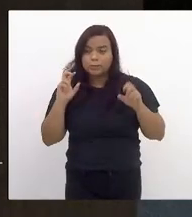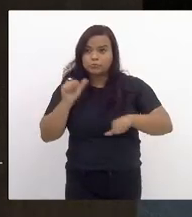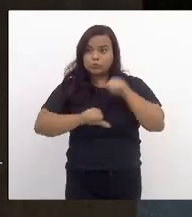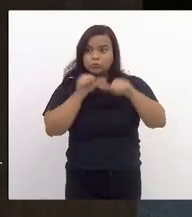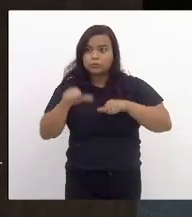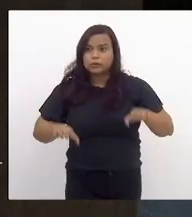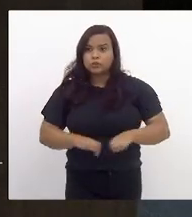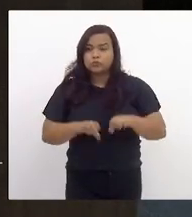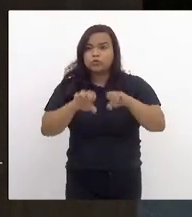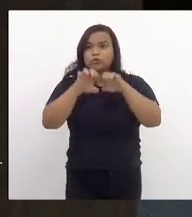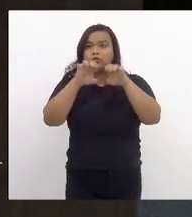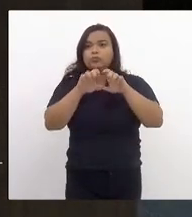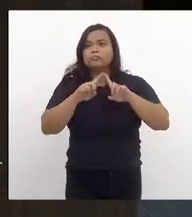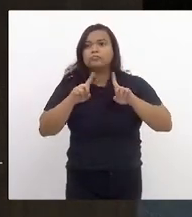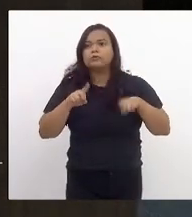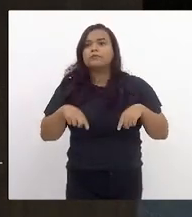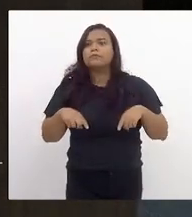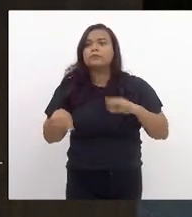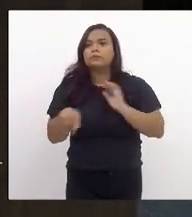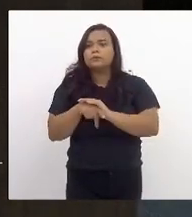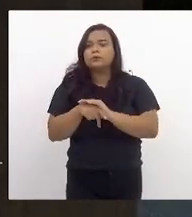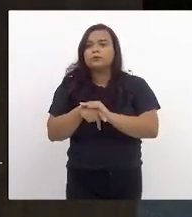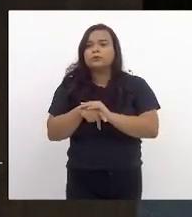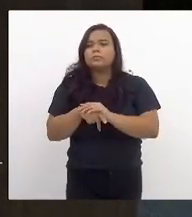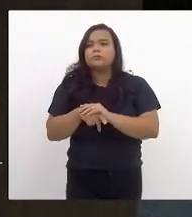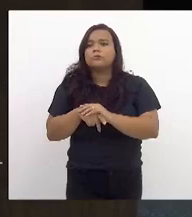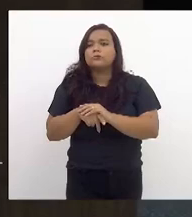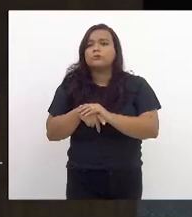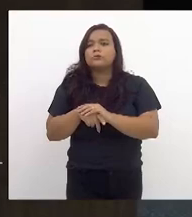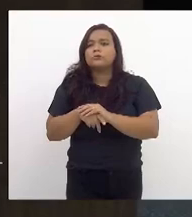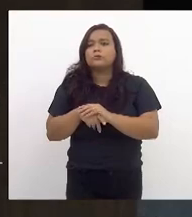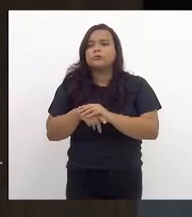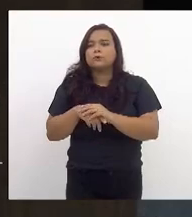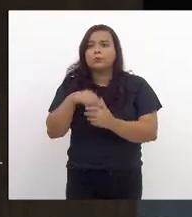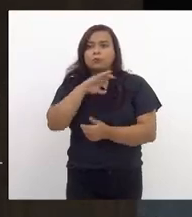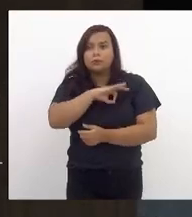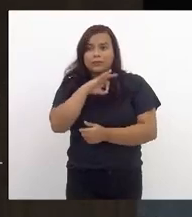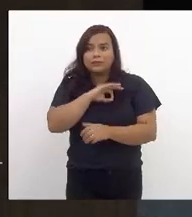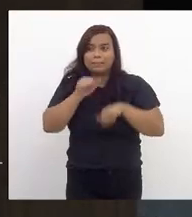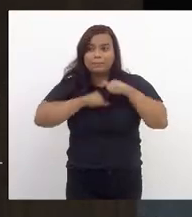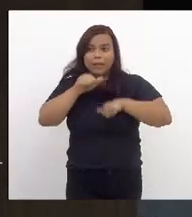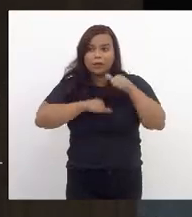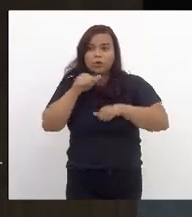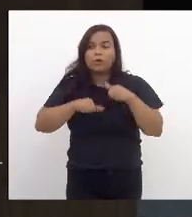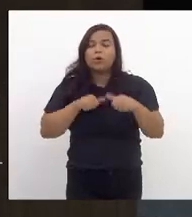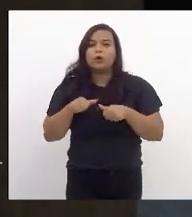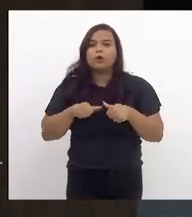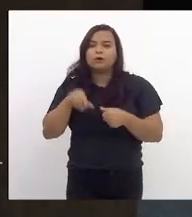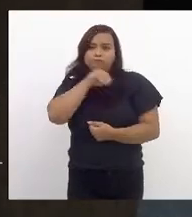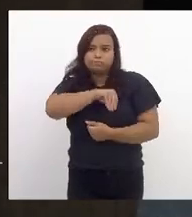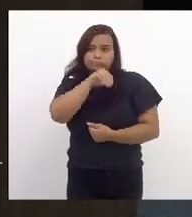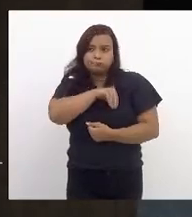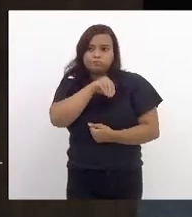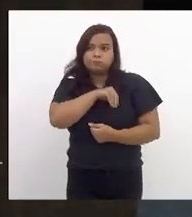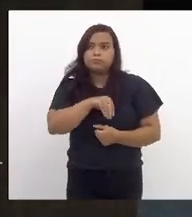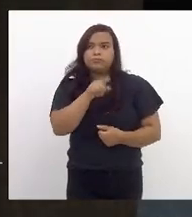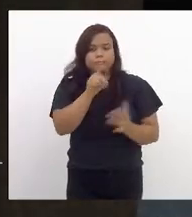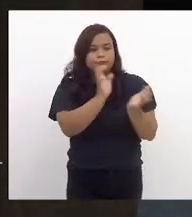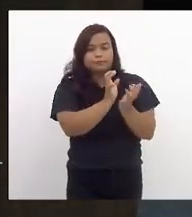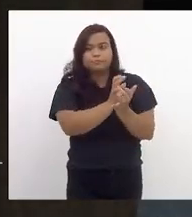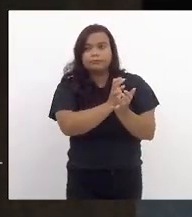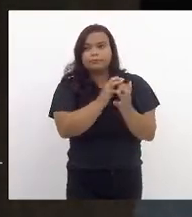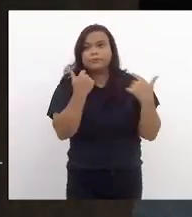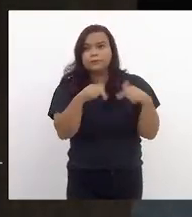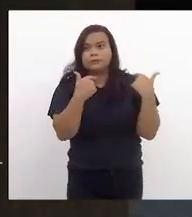do quadro permanente da Polícia Civil, fazendo melhorias remuneratórias a essa categoria do serviço público